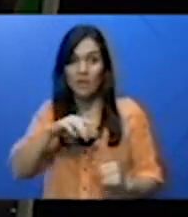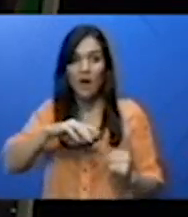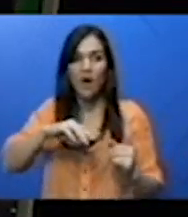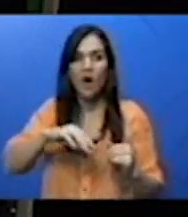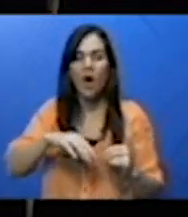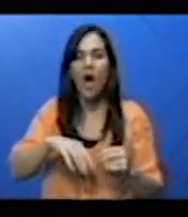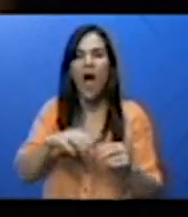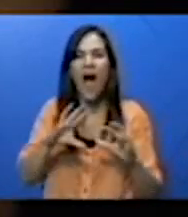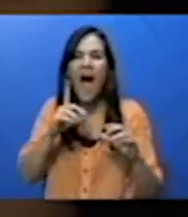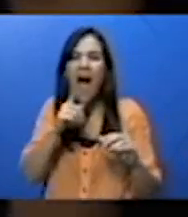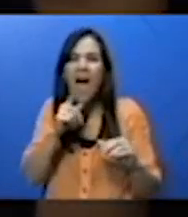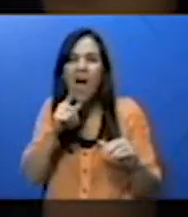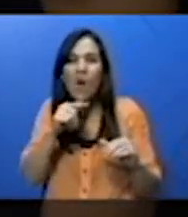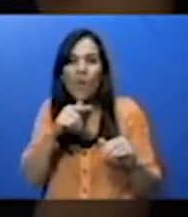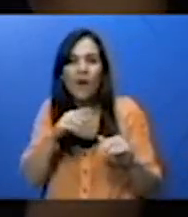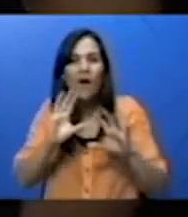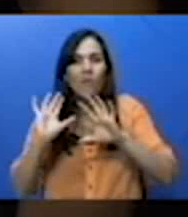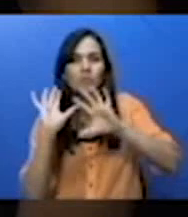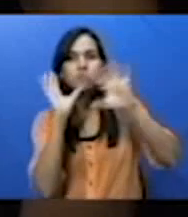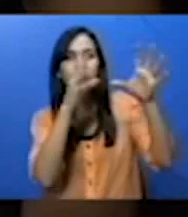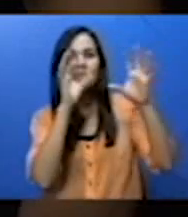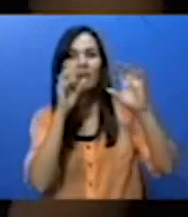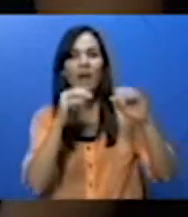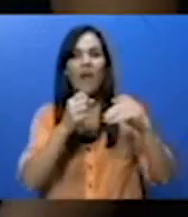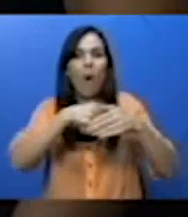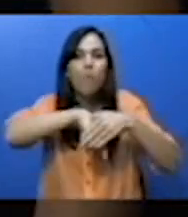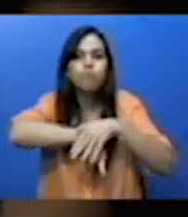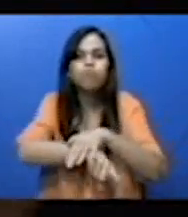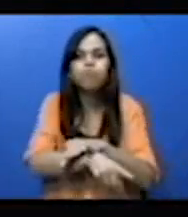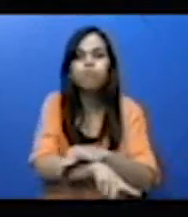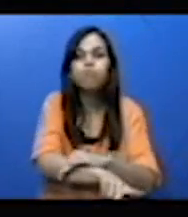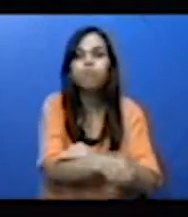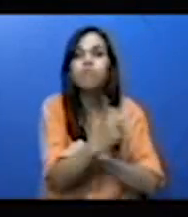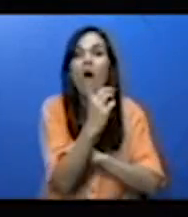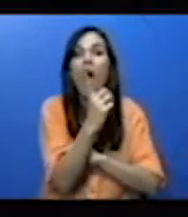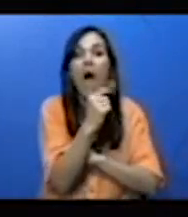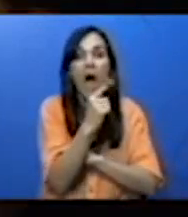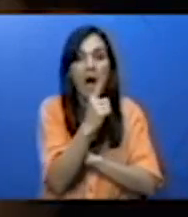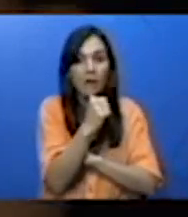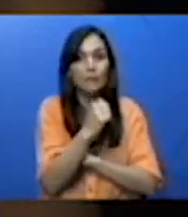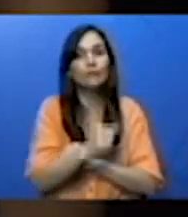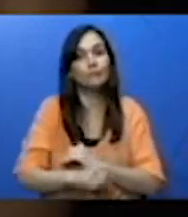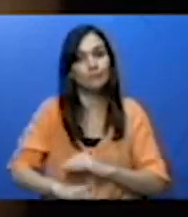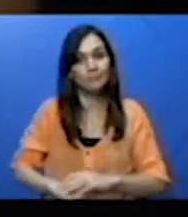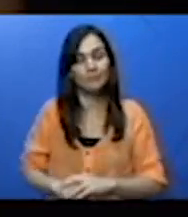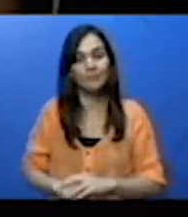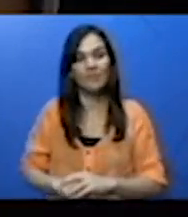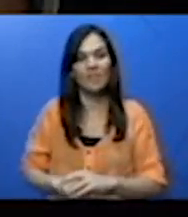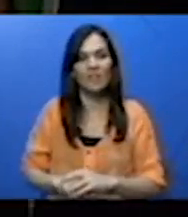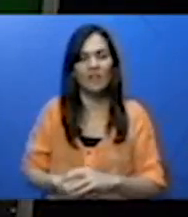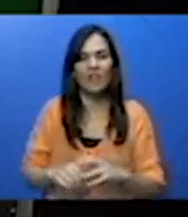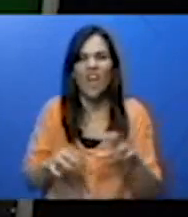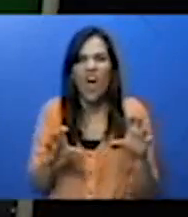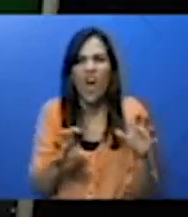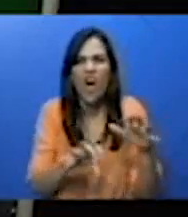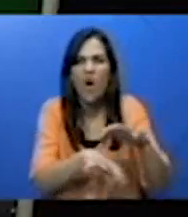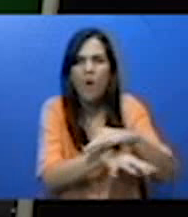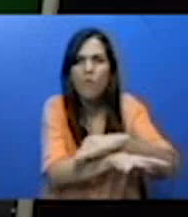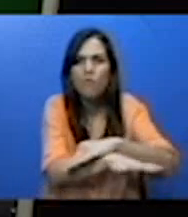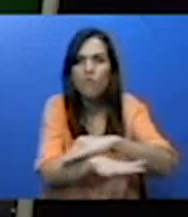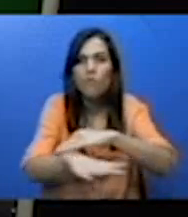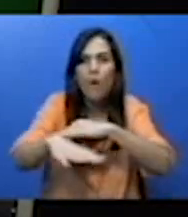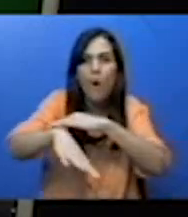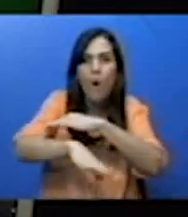aquático, ela dá um mergulho enfático e se gruda no